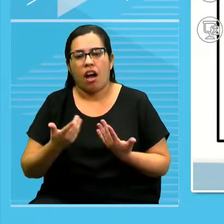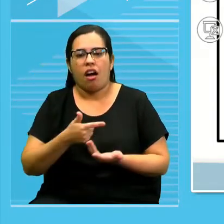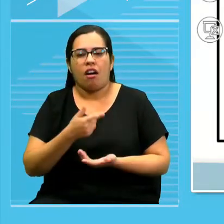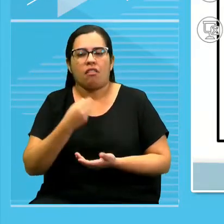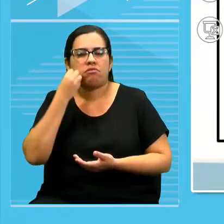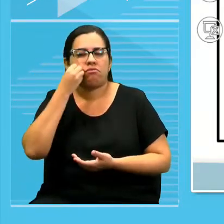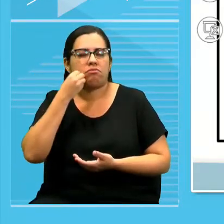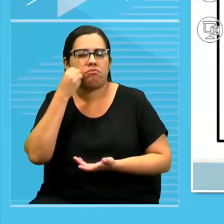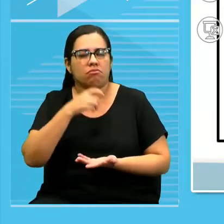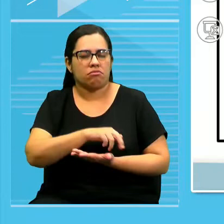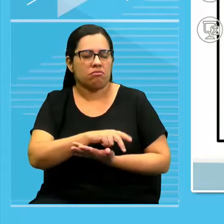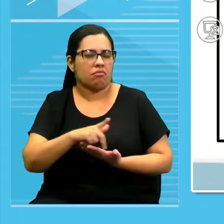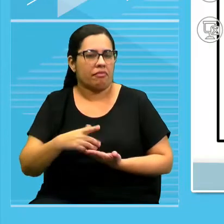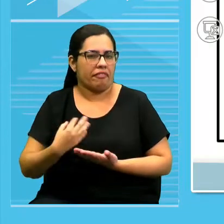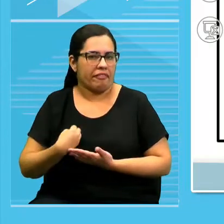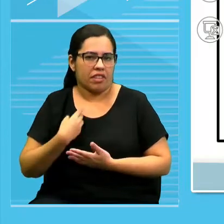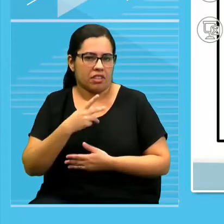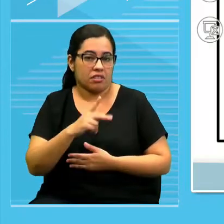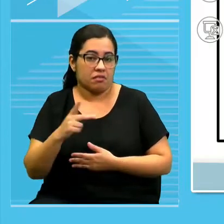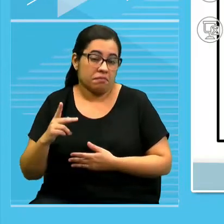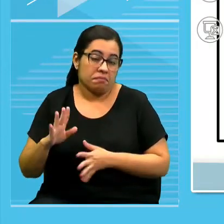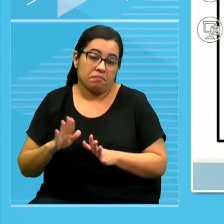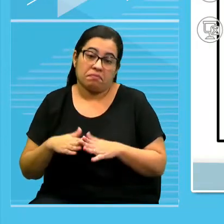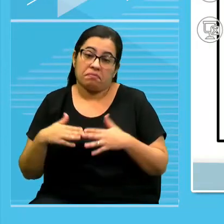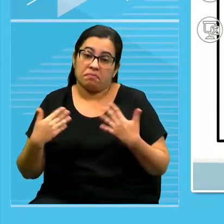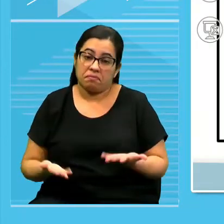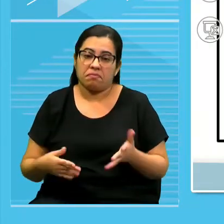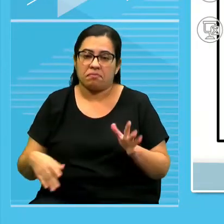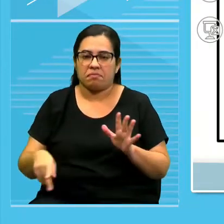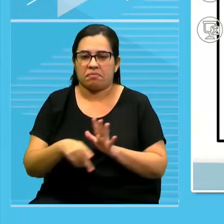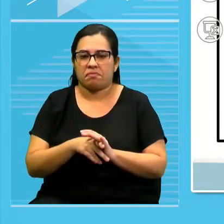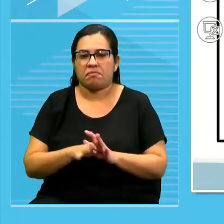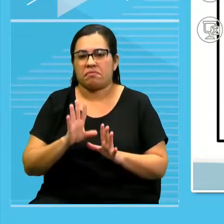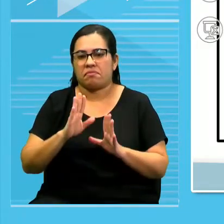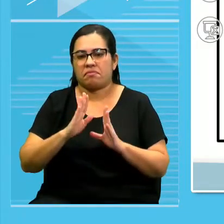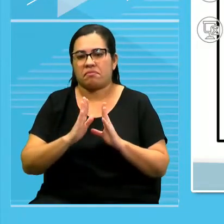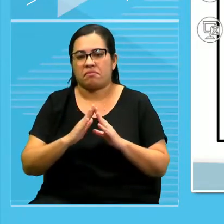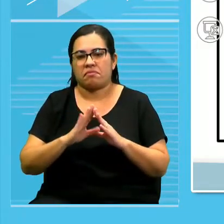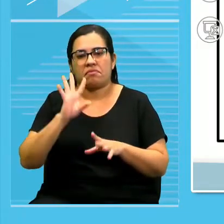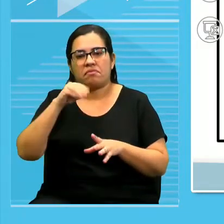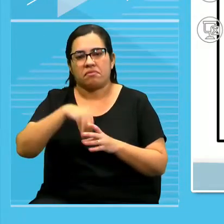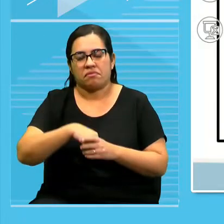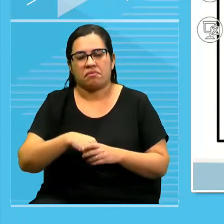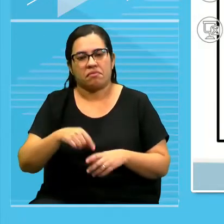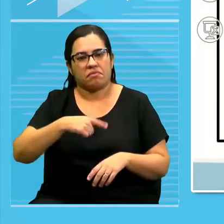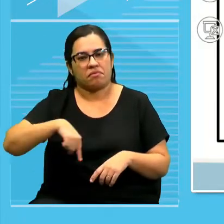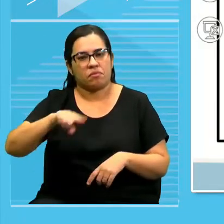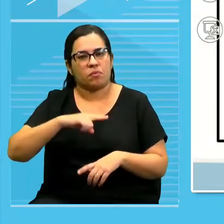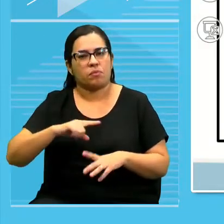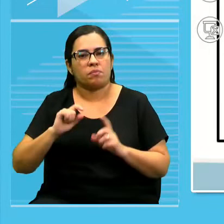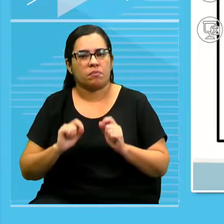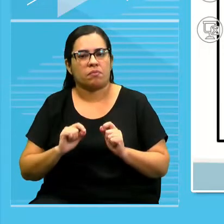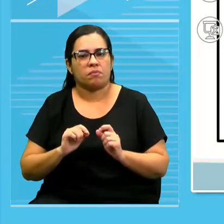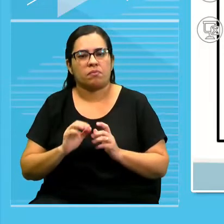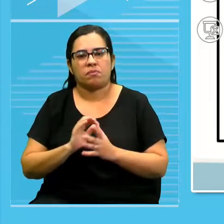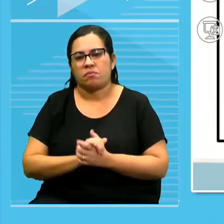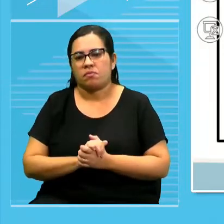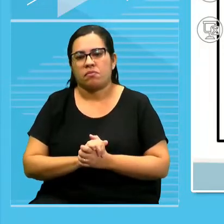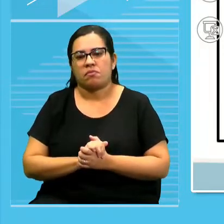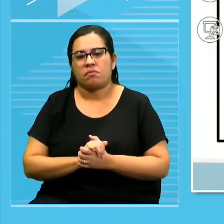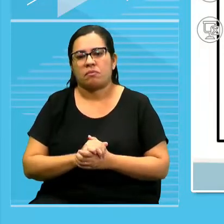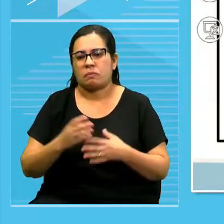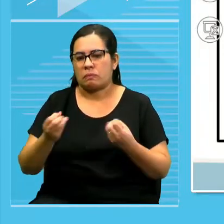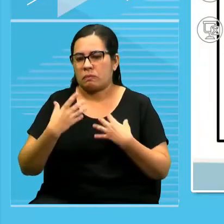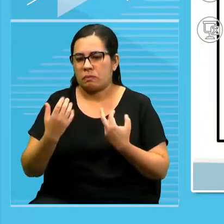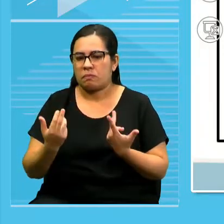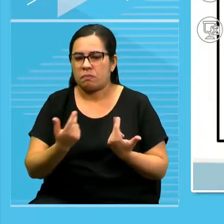outras experiências na vida então mesmo dentro de uma casa nós a gente acaba mesmo recebendo a mesma